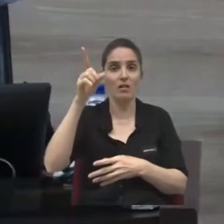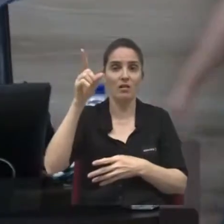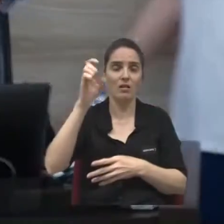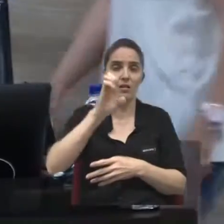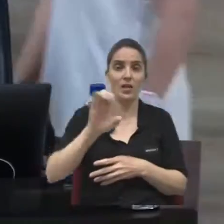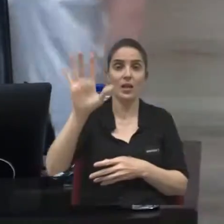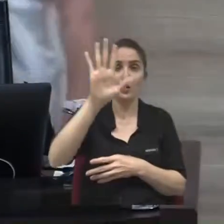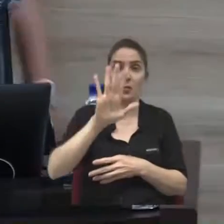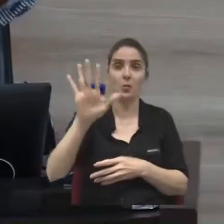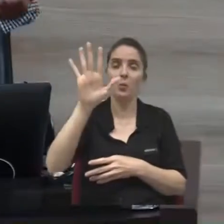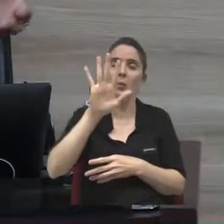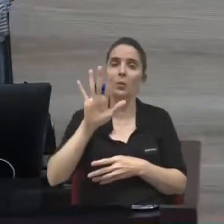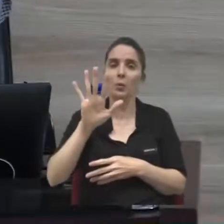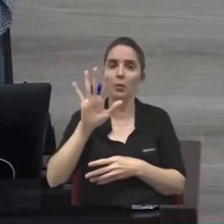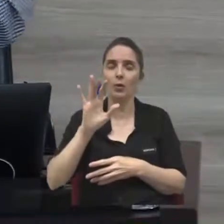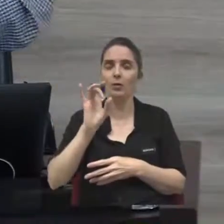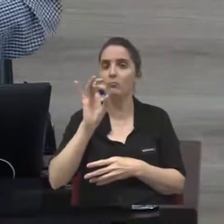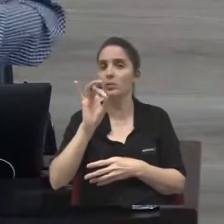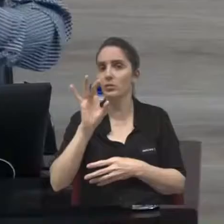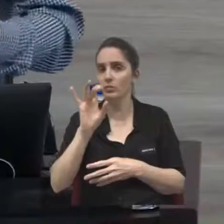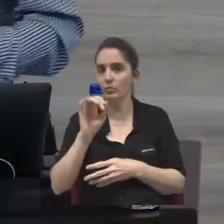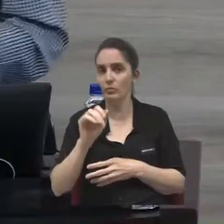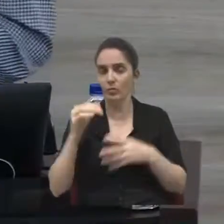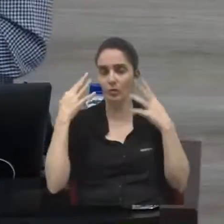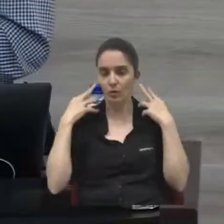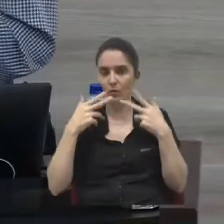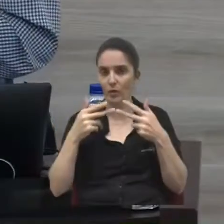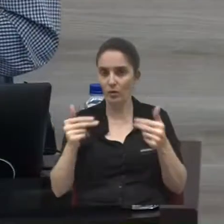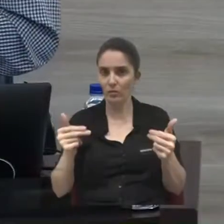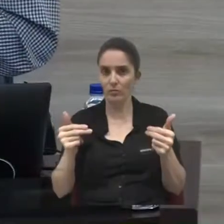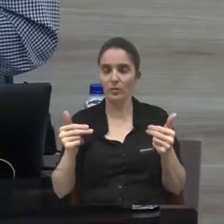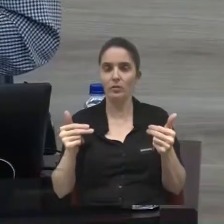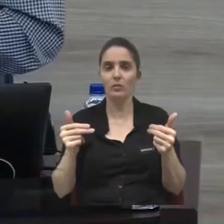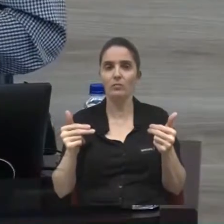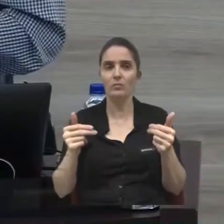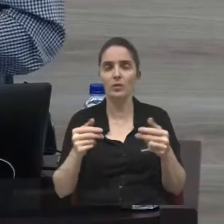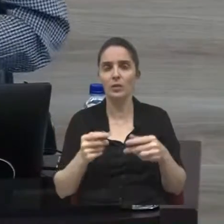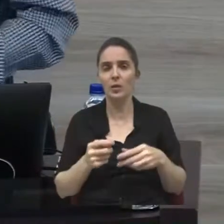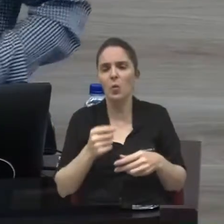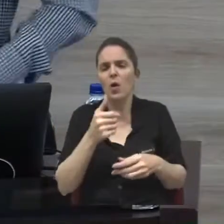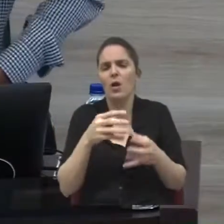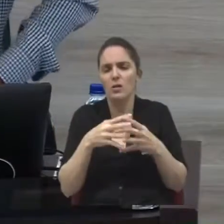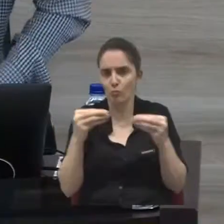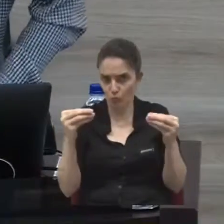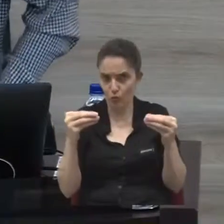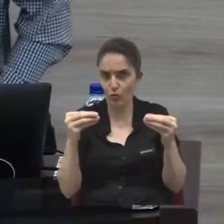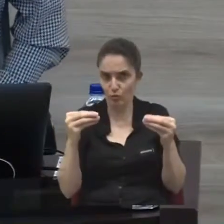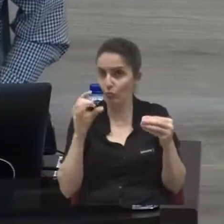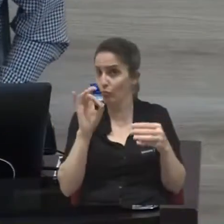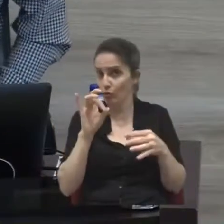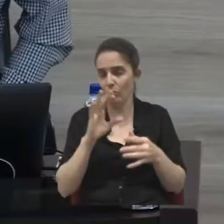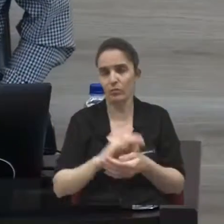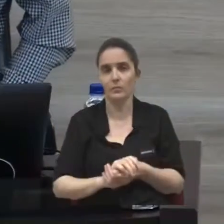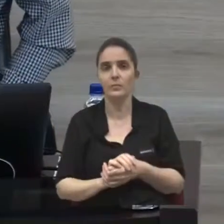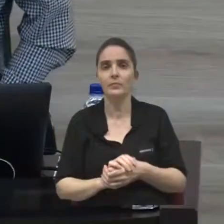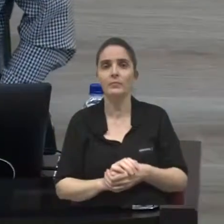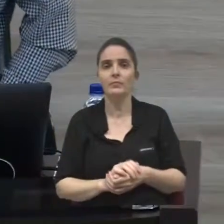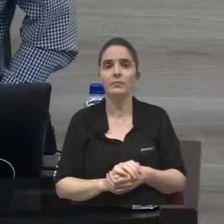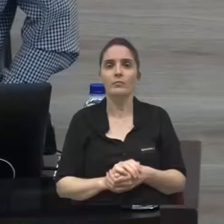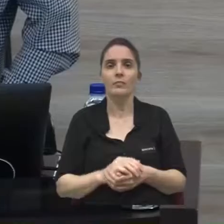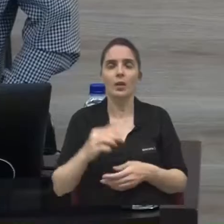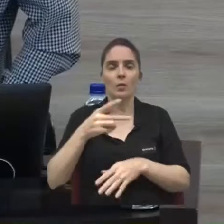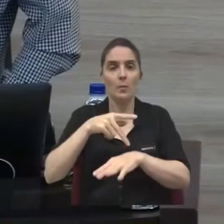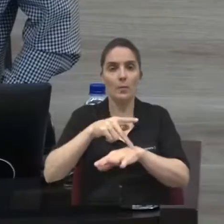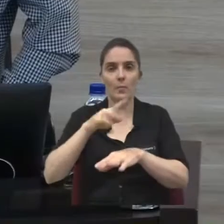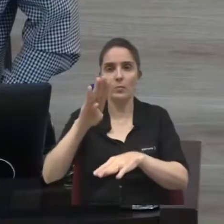estão em extinção, a preservação da espécie, esse tipo de coisa. Então, Barcelona, por exemplo, não tem mais animal que